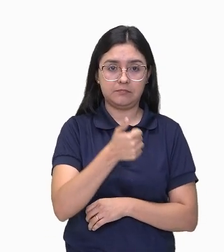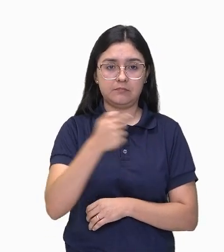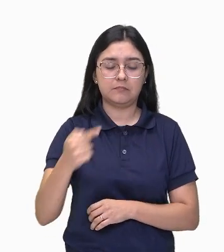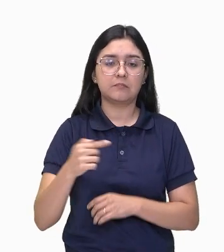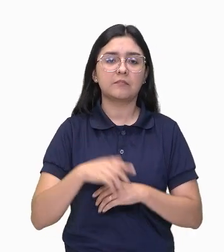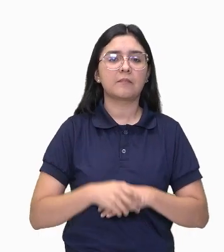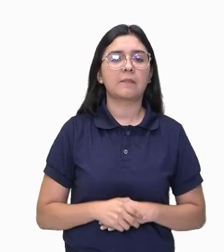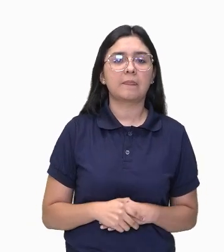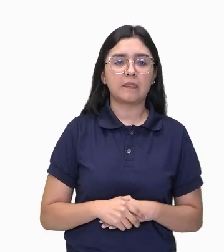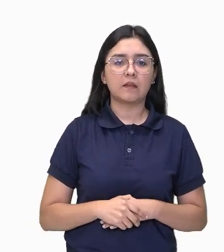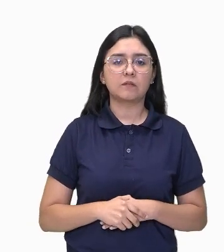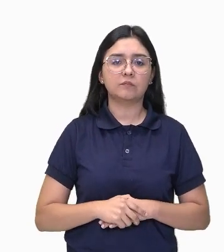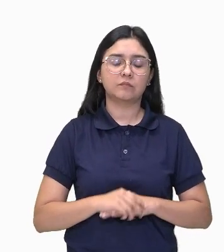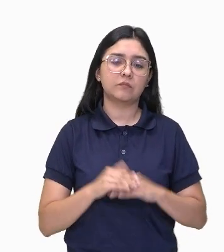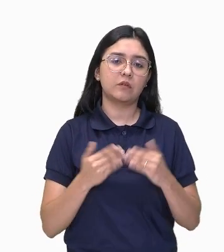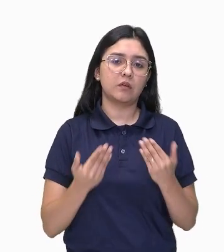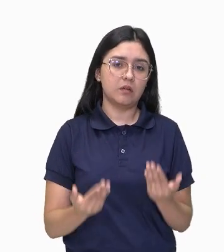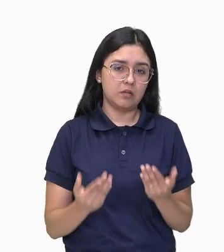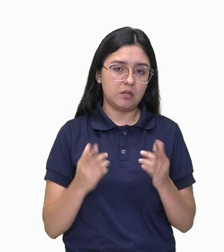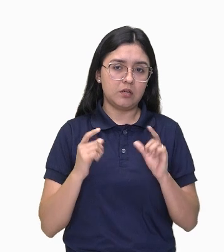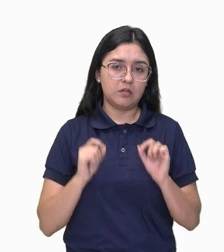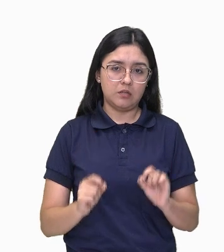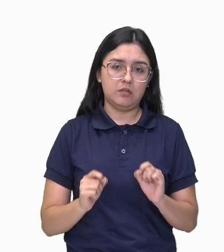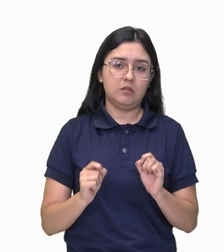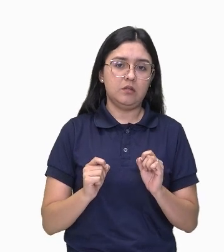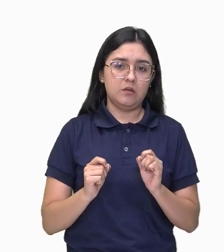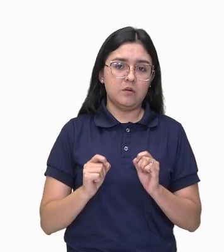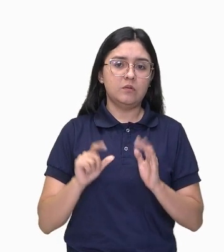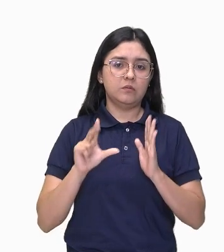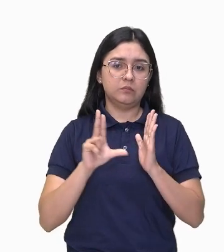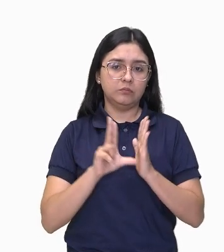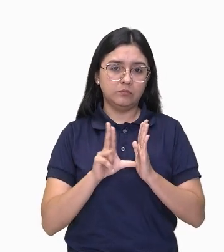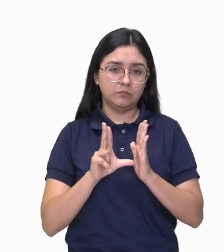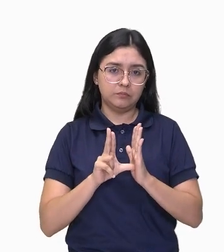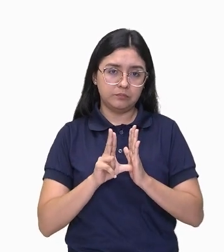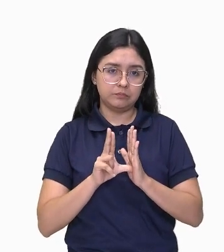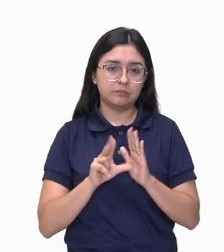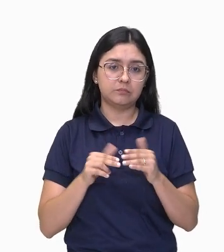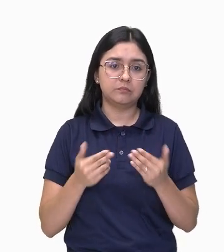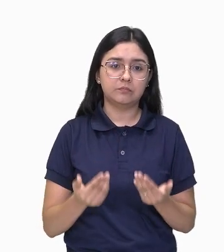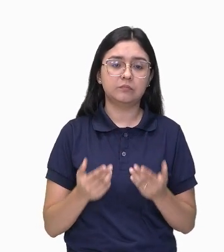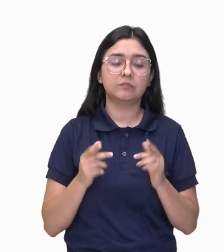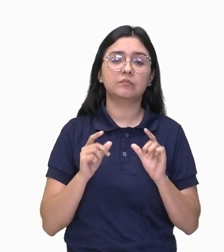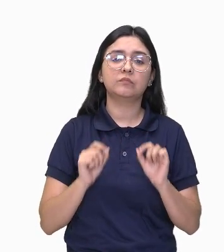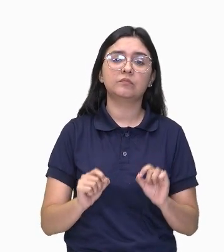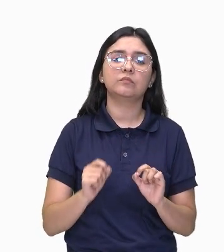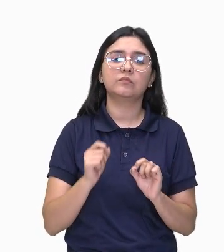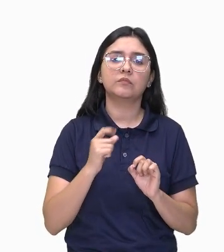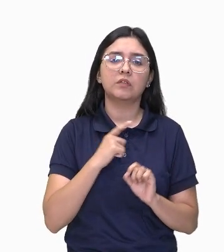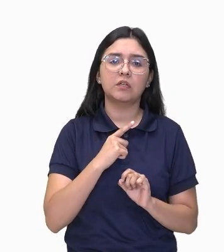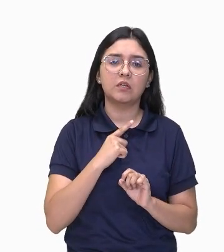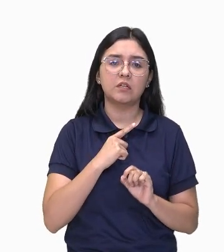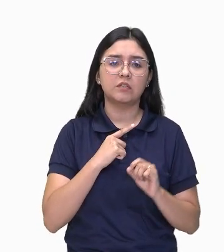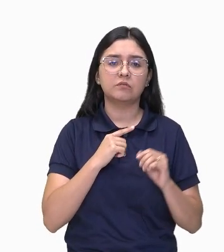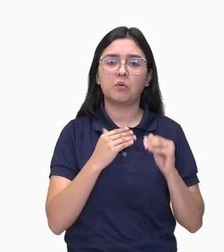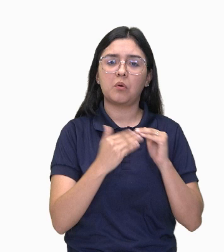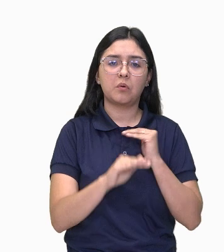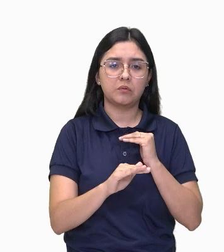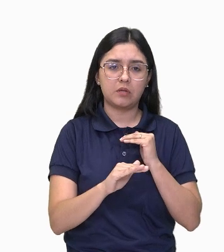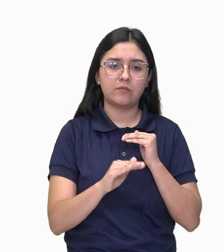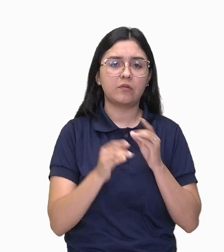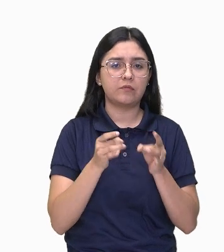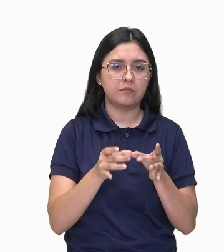venda de indulgências realizada pelo dominicano João Texel, Lutero escreveu em documento